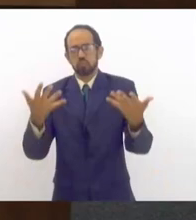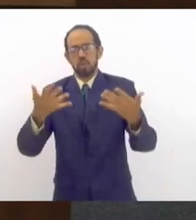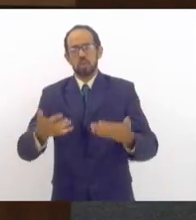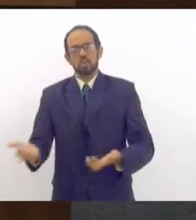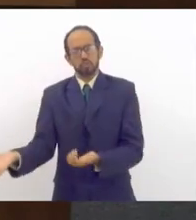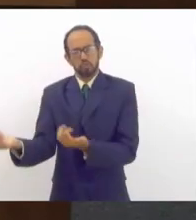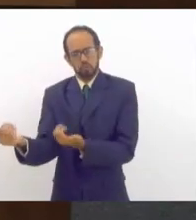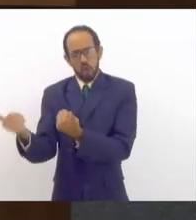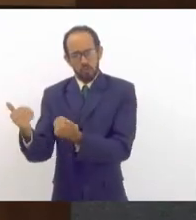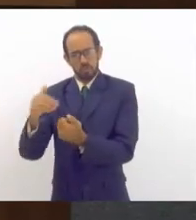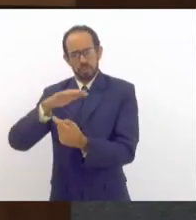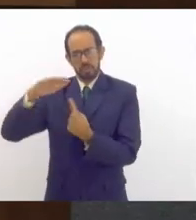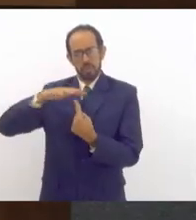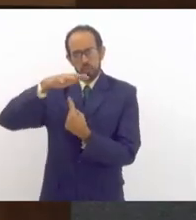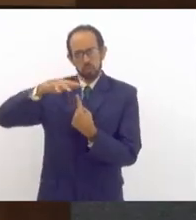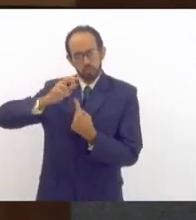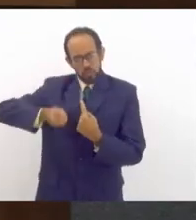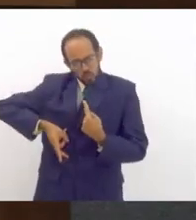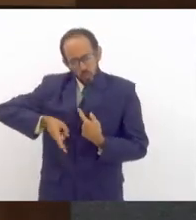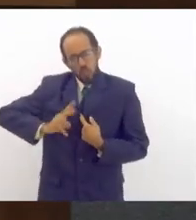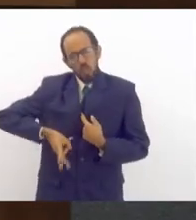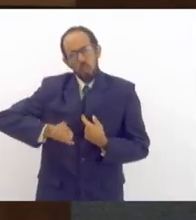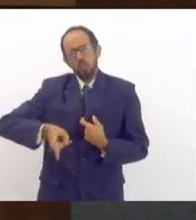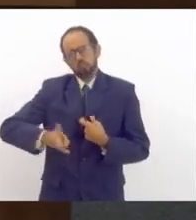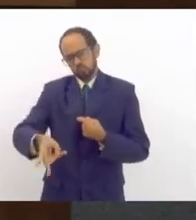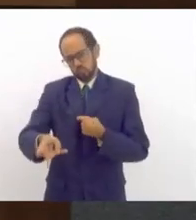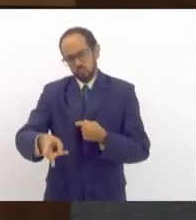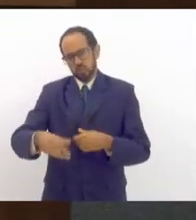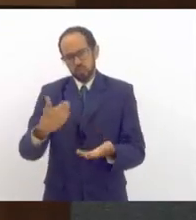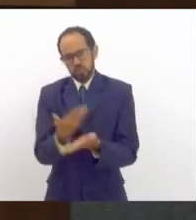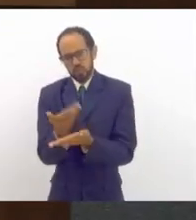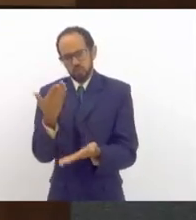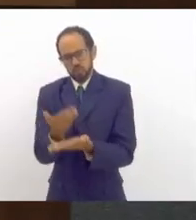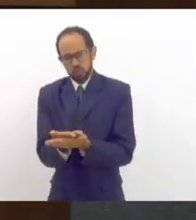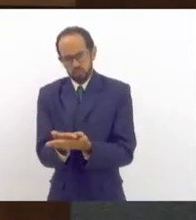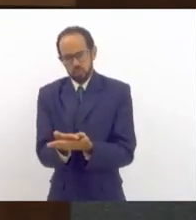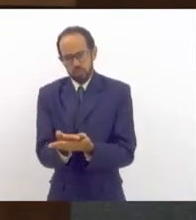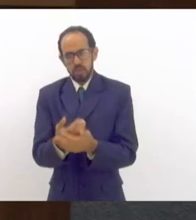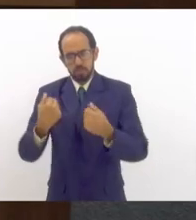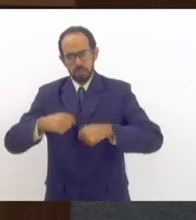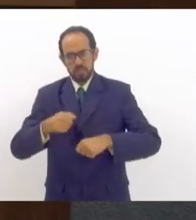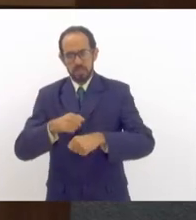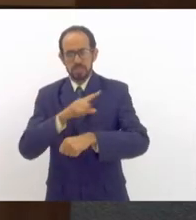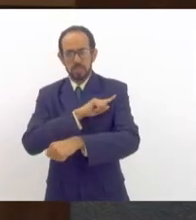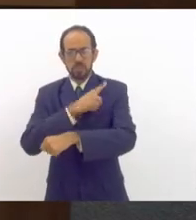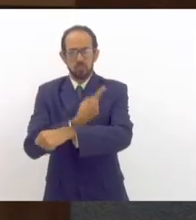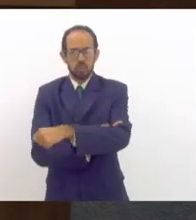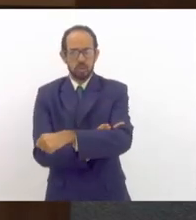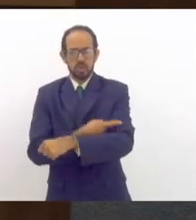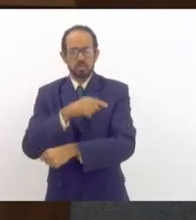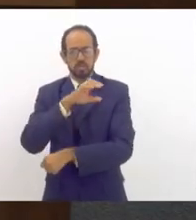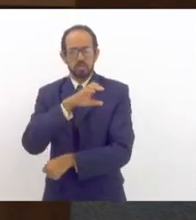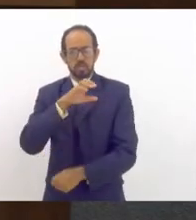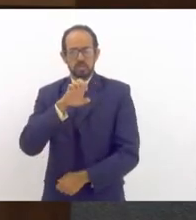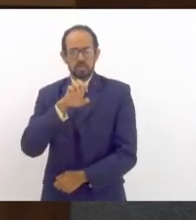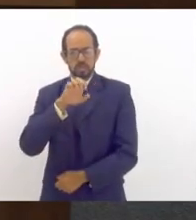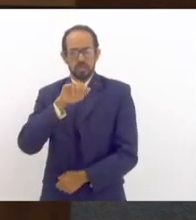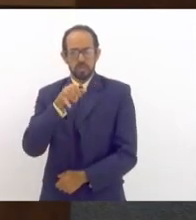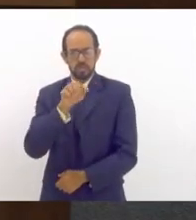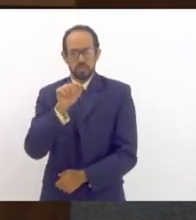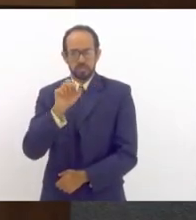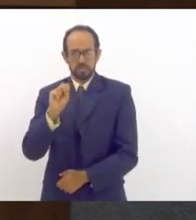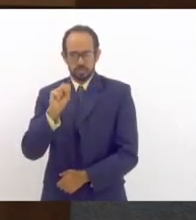precisa persistam nesse estudos né e que seja seja fortalecida e portanto mais uma vez eu